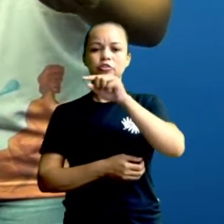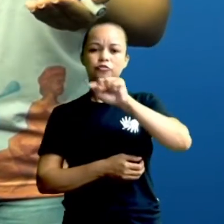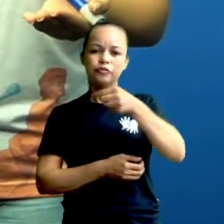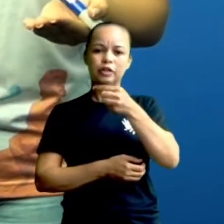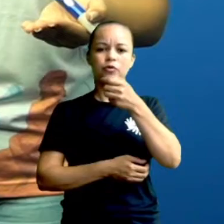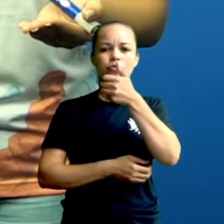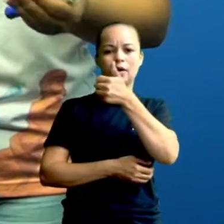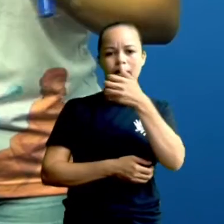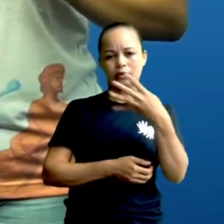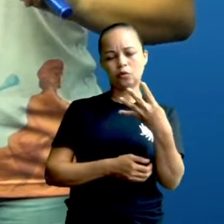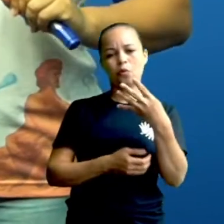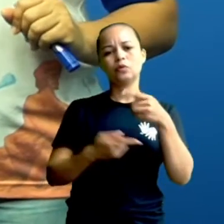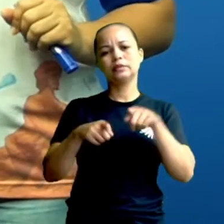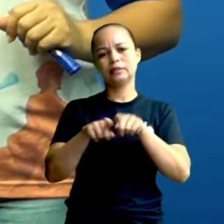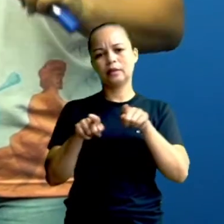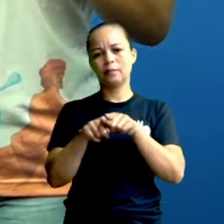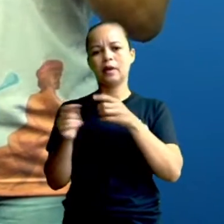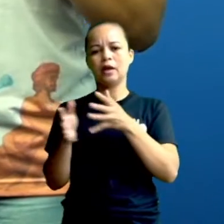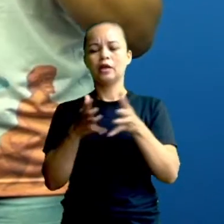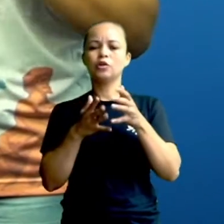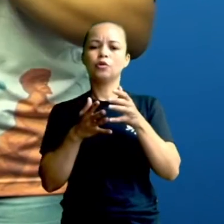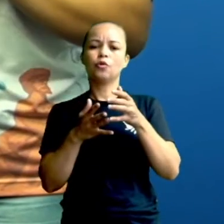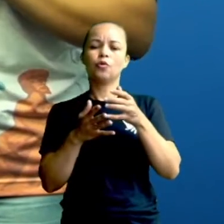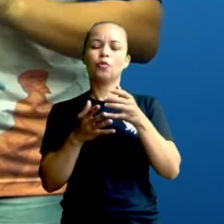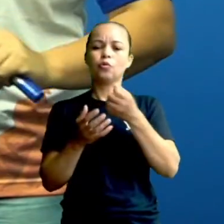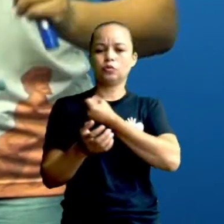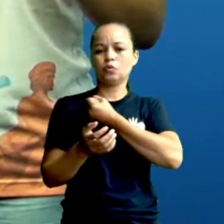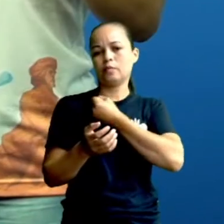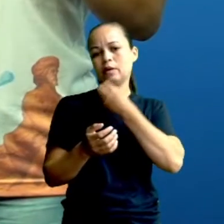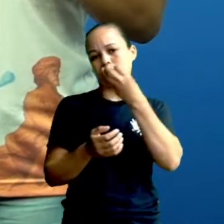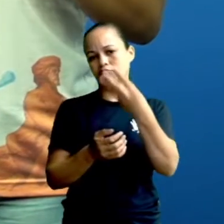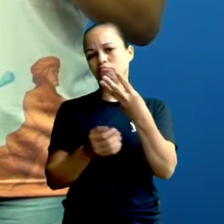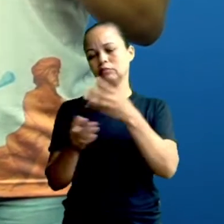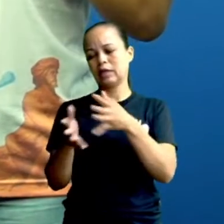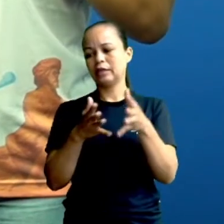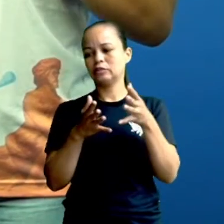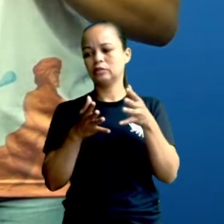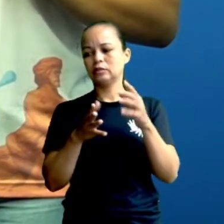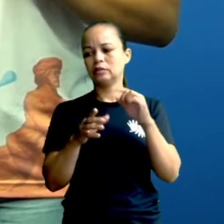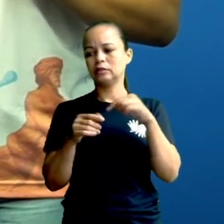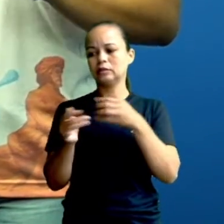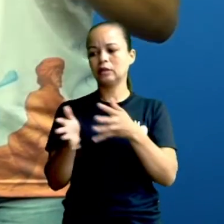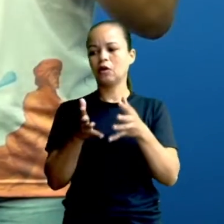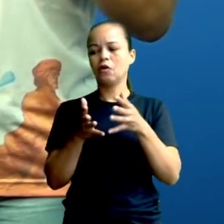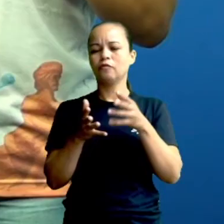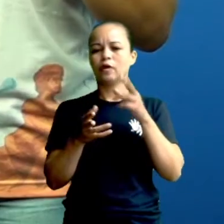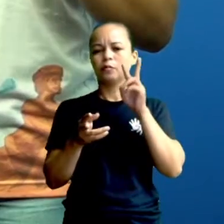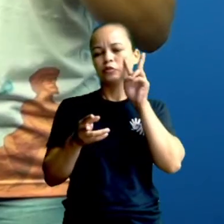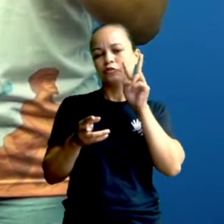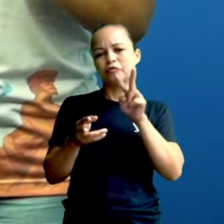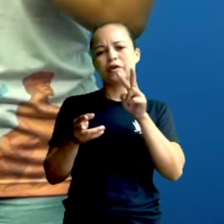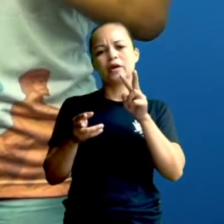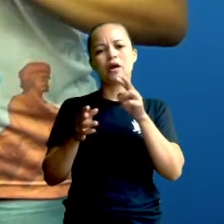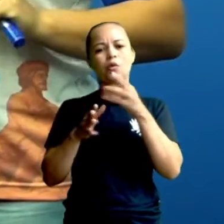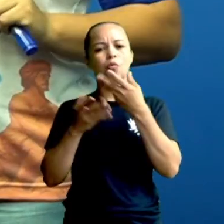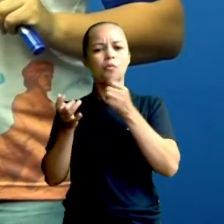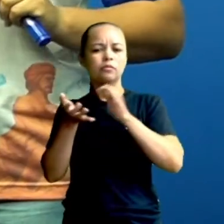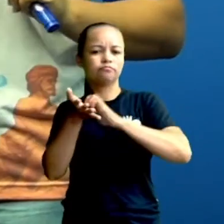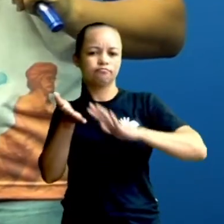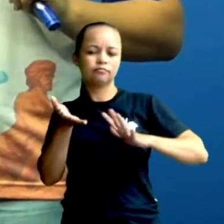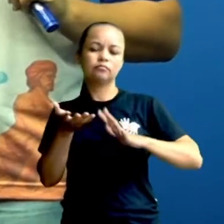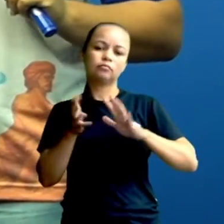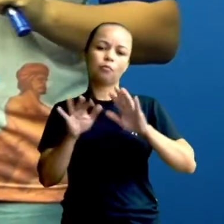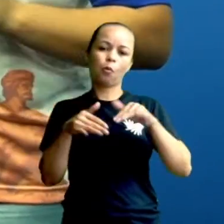como 3, tá certo? Então, nós vamos fazer aqui algumas questões a qual ele pede